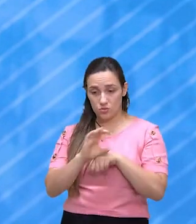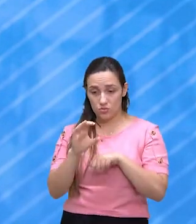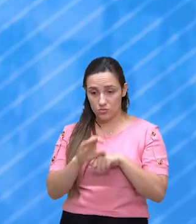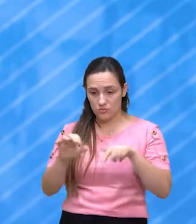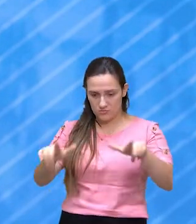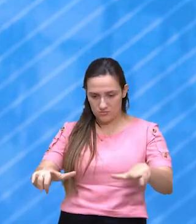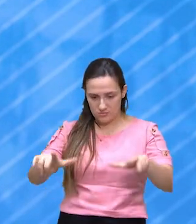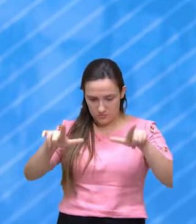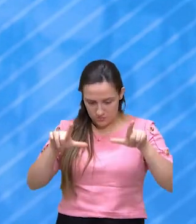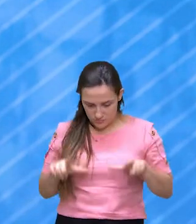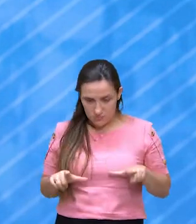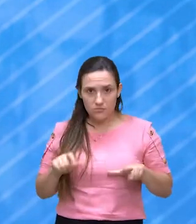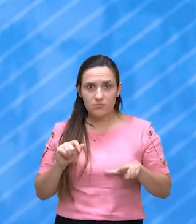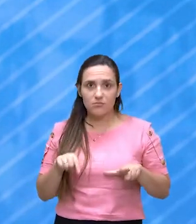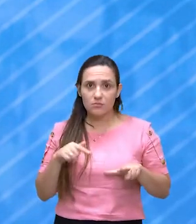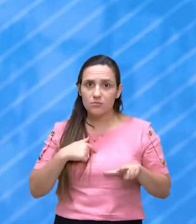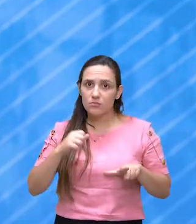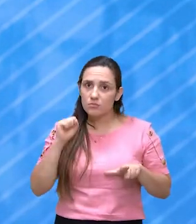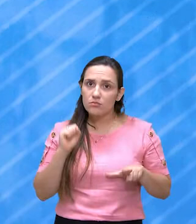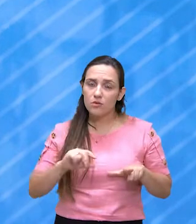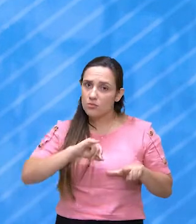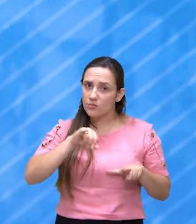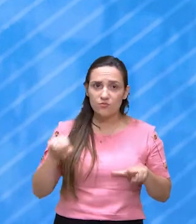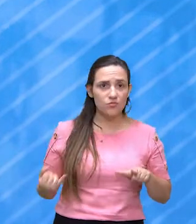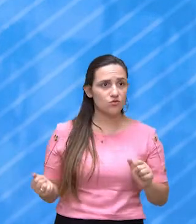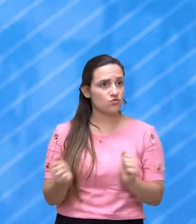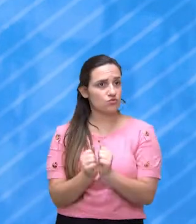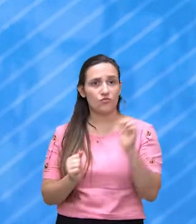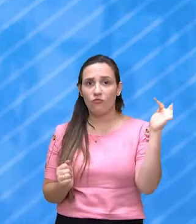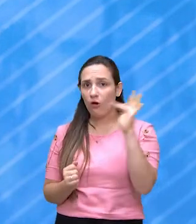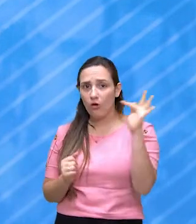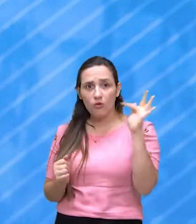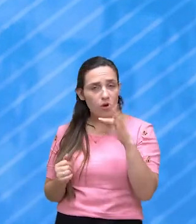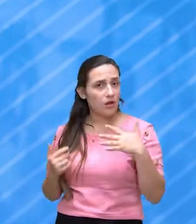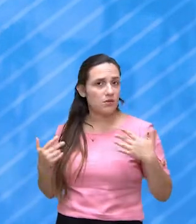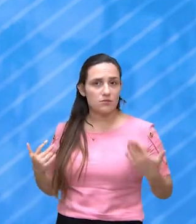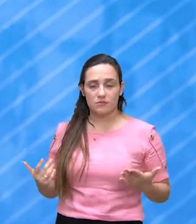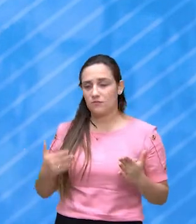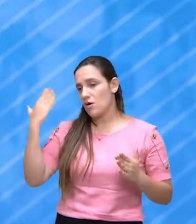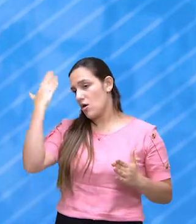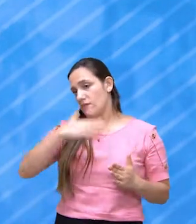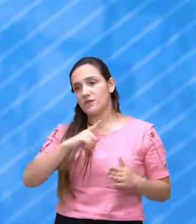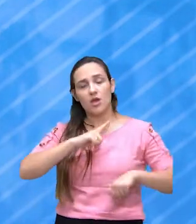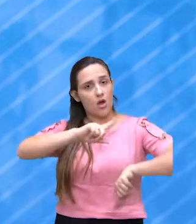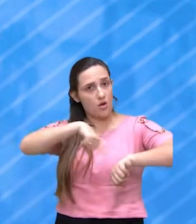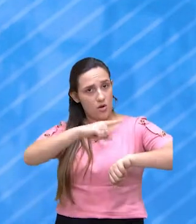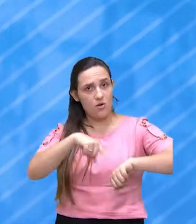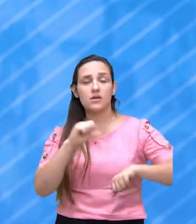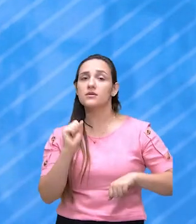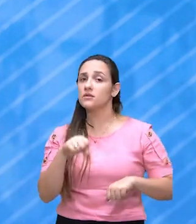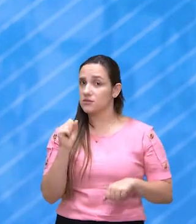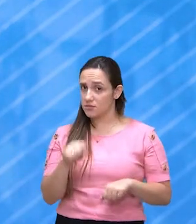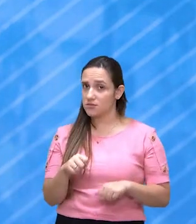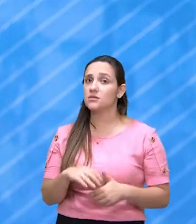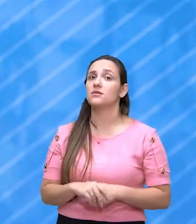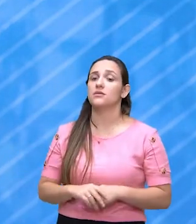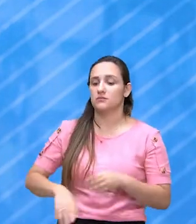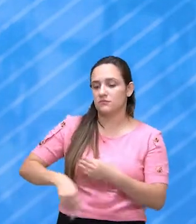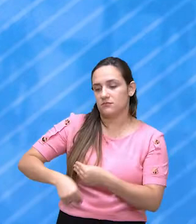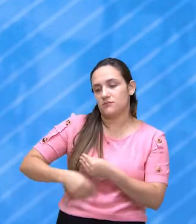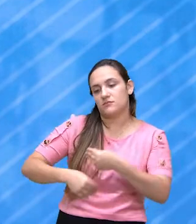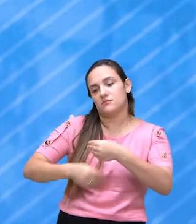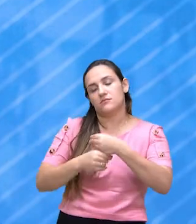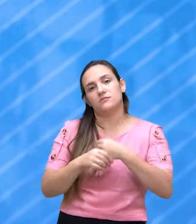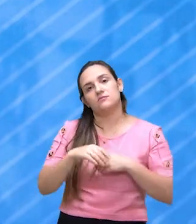uma escola superior que pode ser aproveitado junto às universidades para por exemplo para comprovação de horas extra